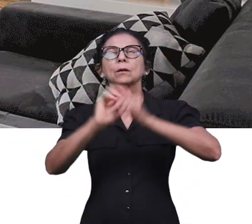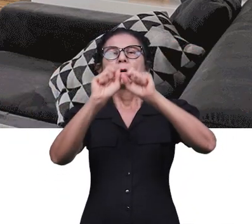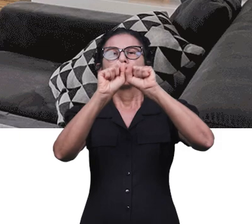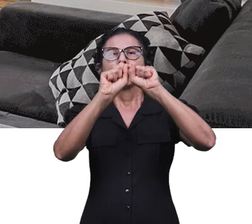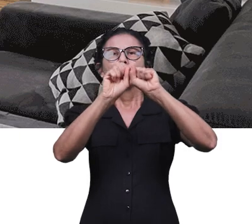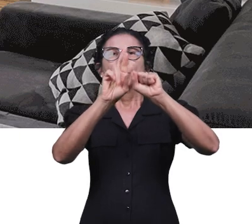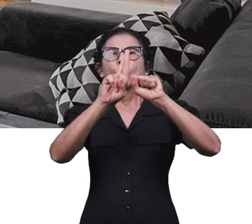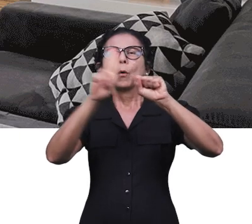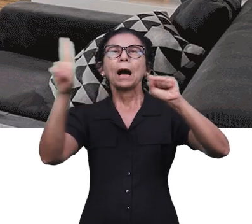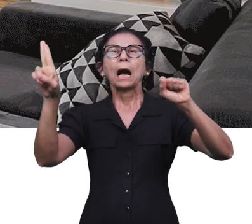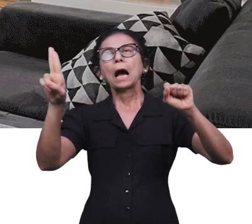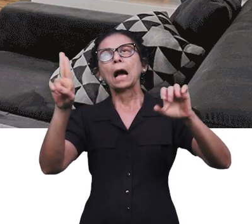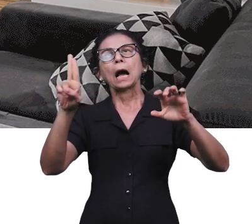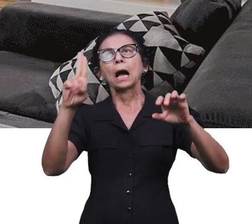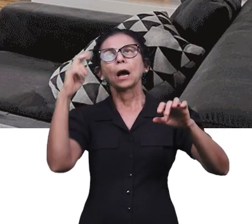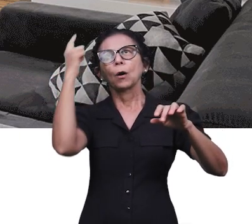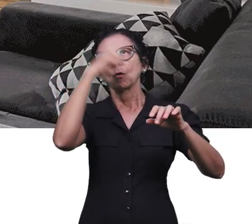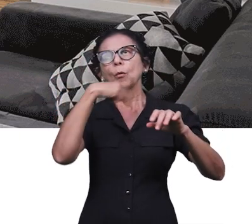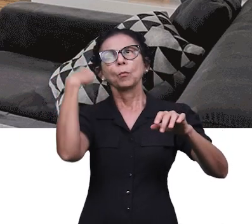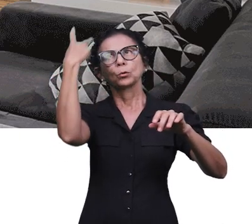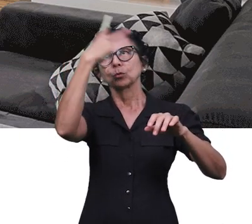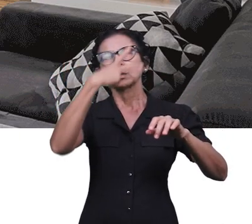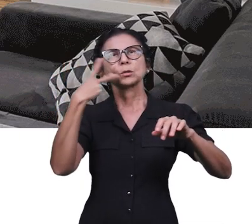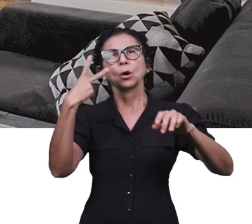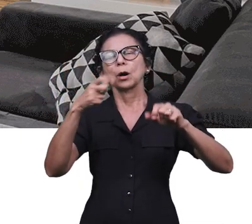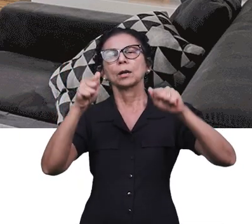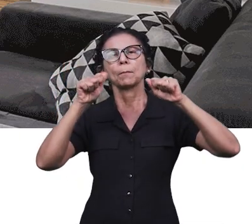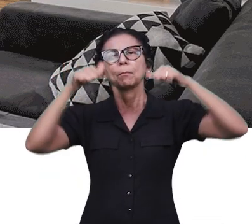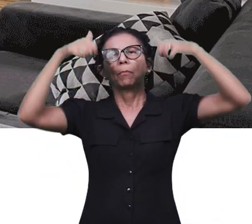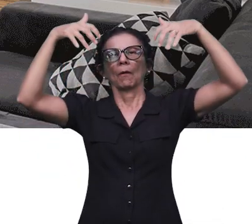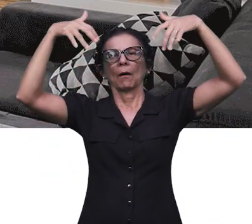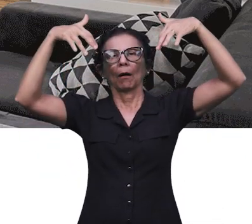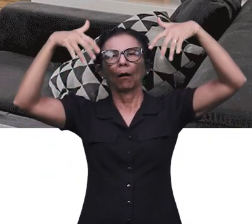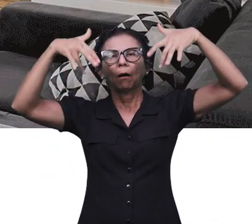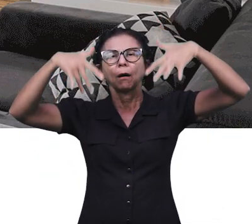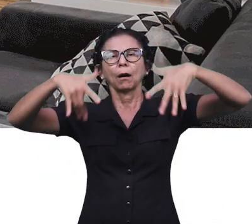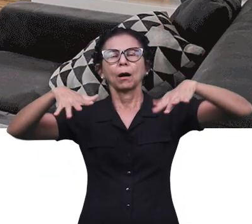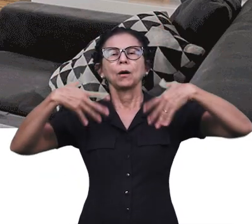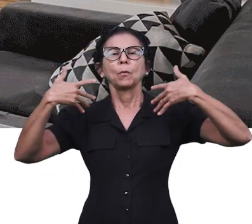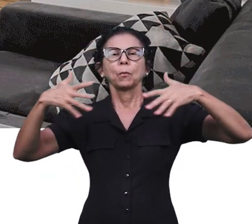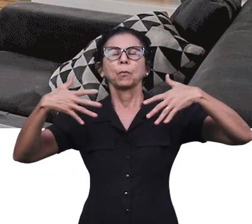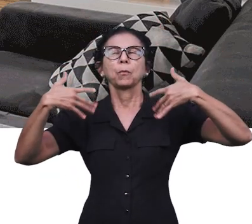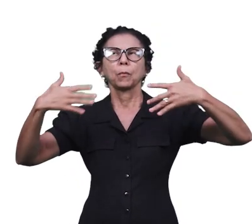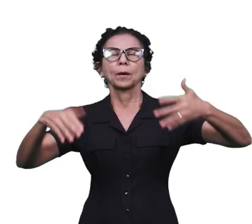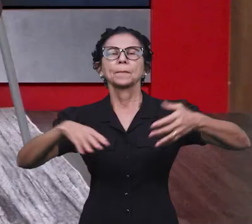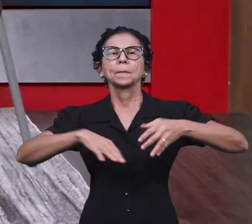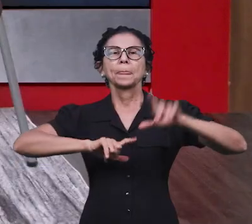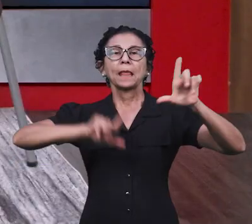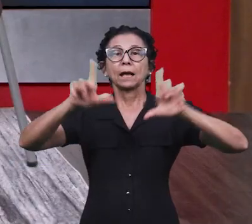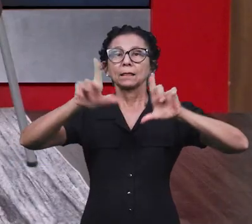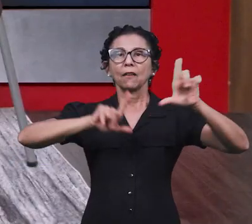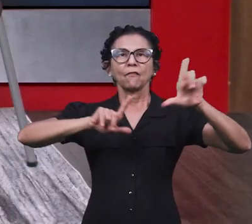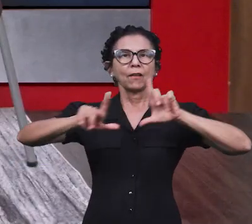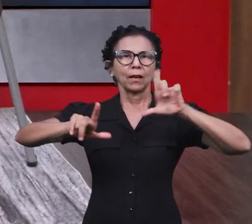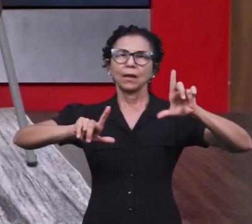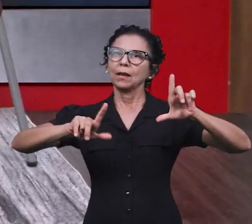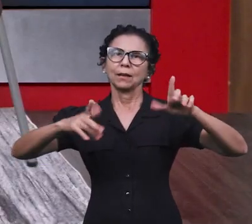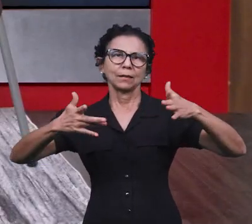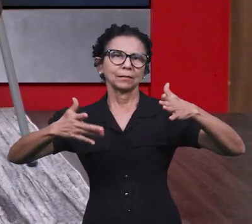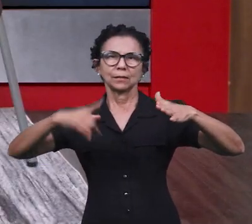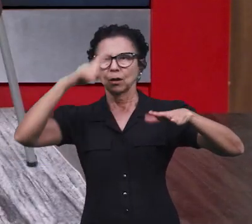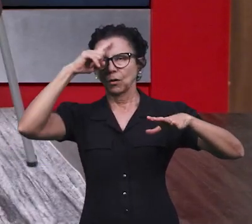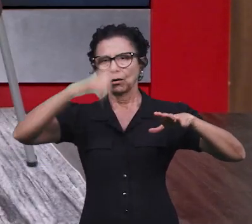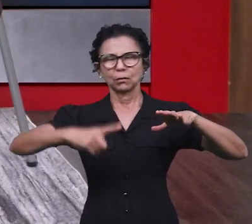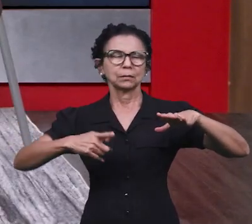ar-condicionado ligado durante 1 hora, 2 horas, você pode dar ordem para ligar a TV, enfim. Então,